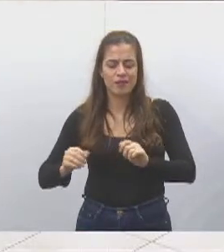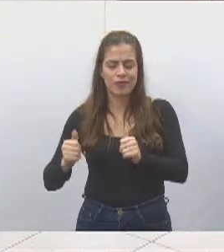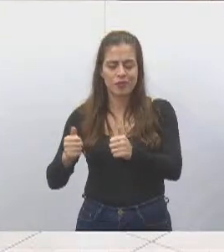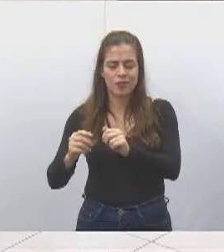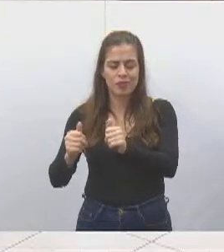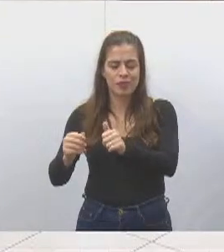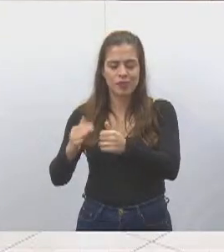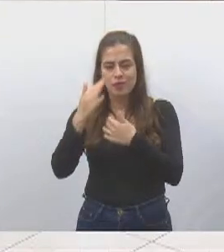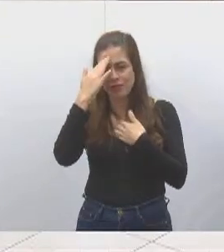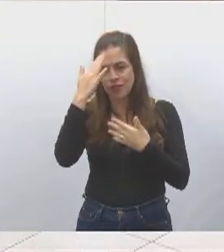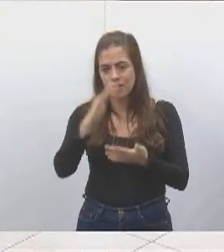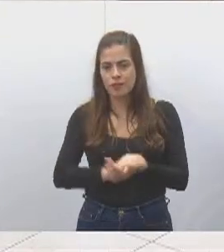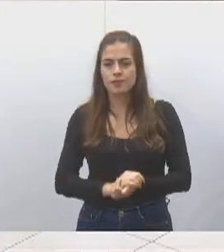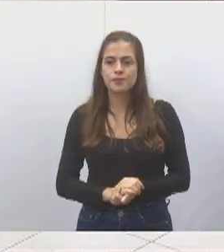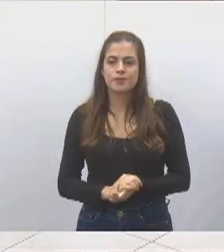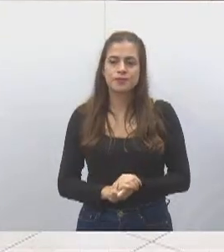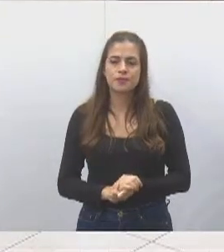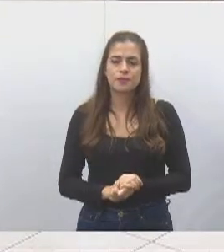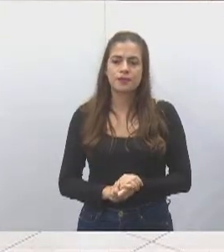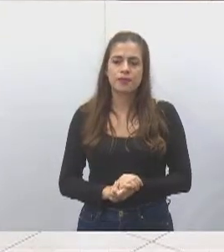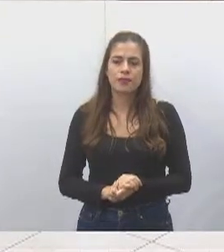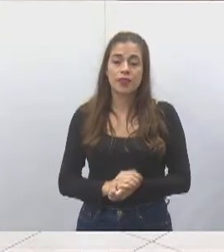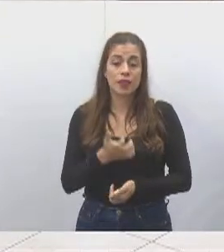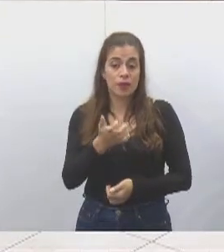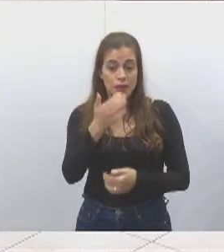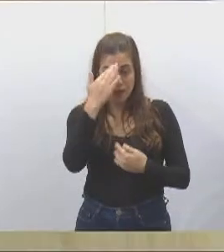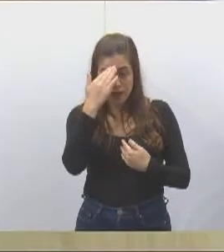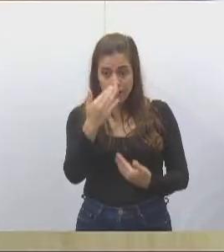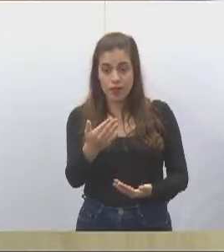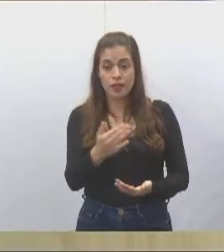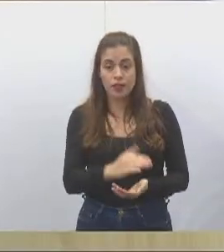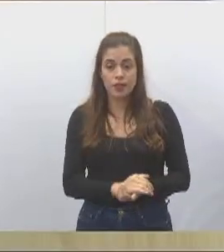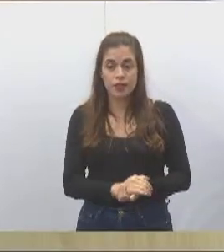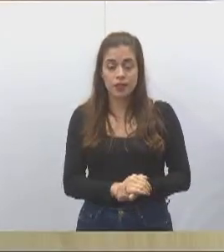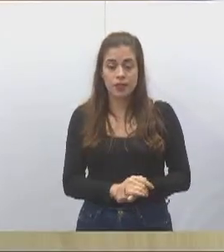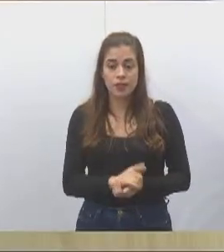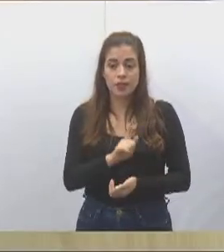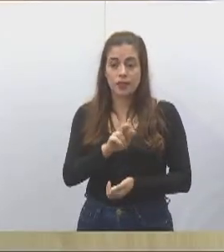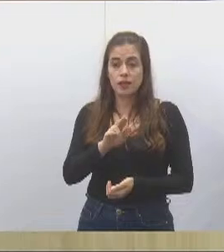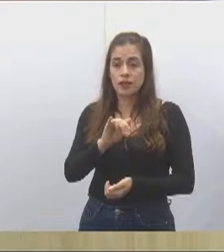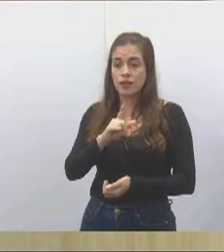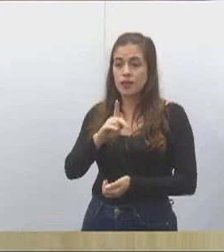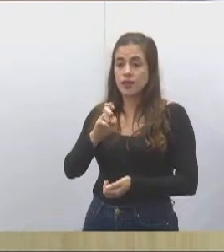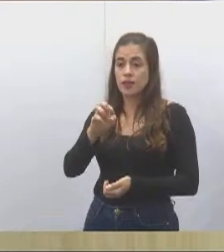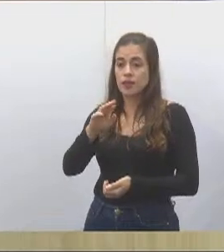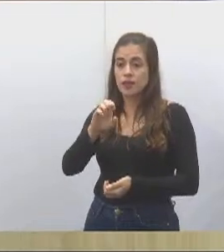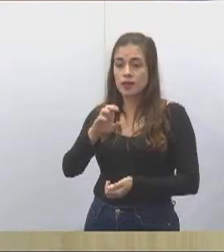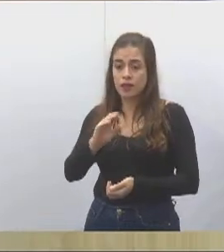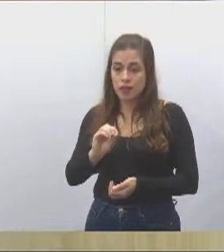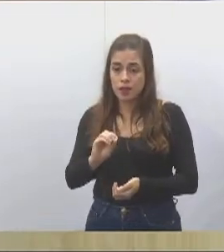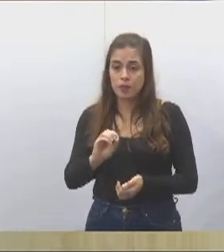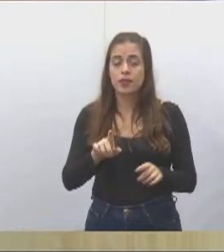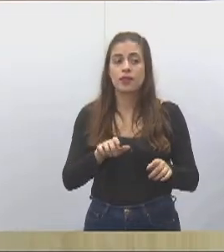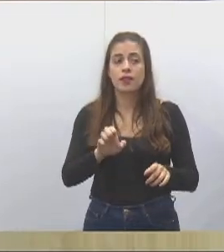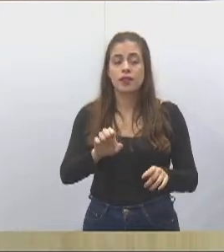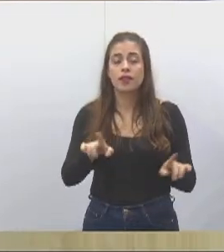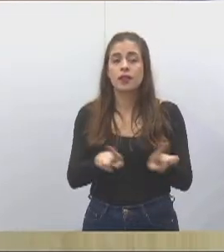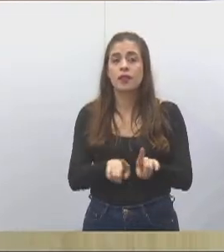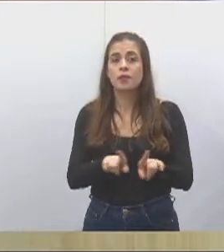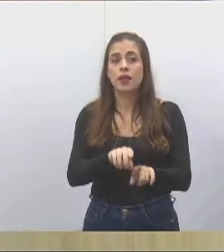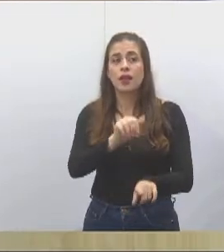Obrigado. Bom, eu quero aqui agradecer ao Guilherme, assim como também ao Arildo,